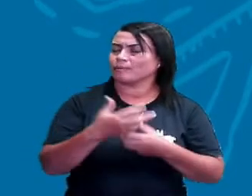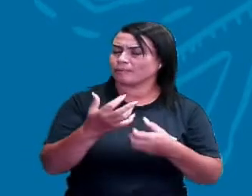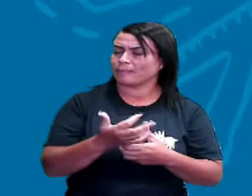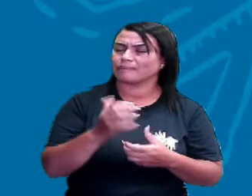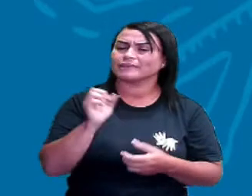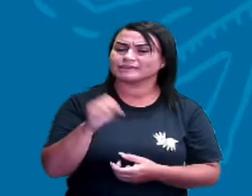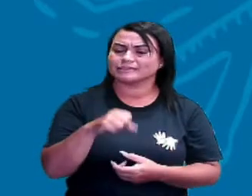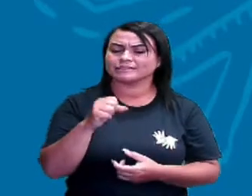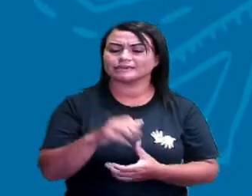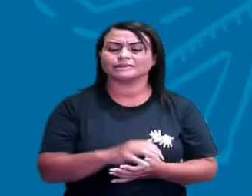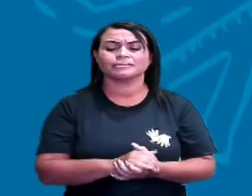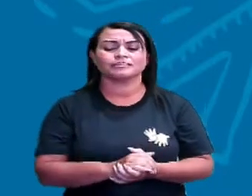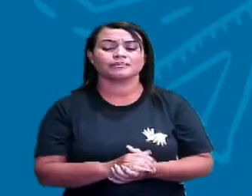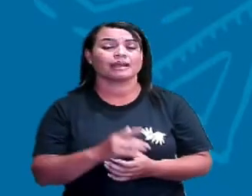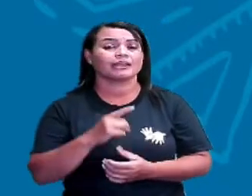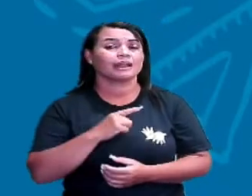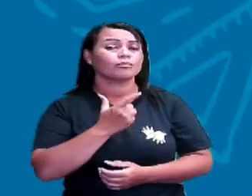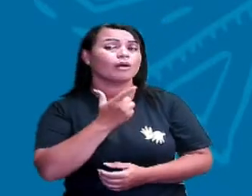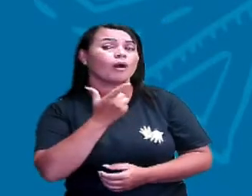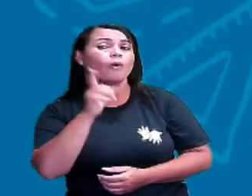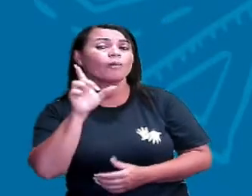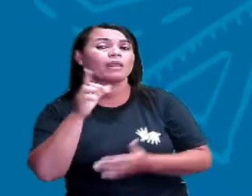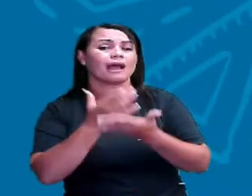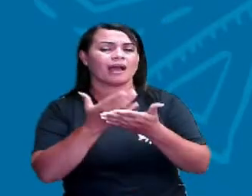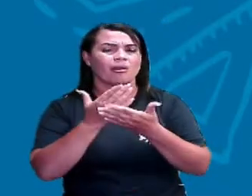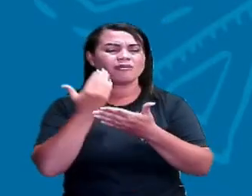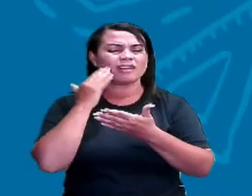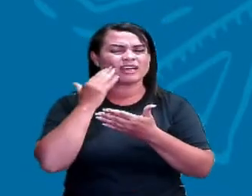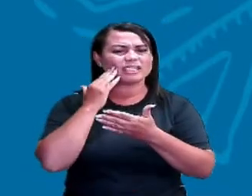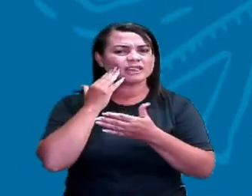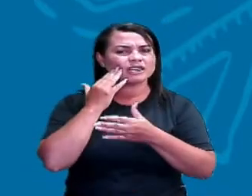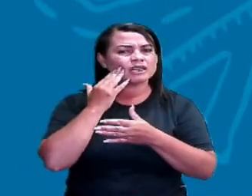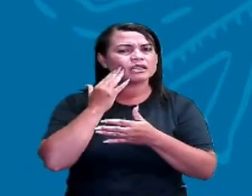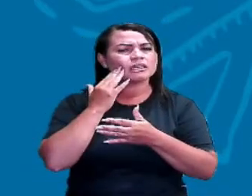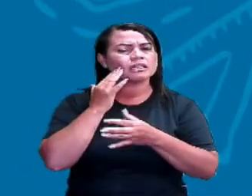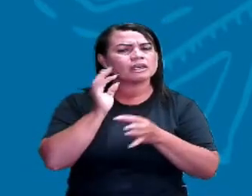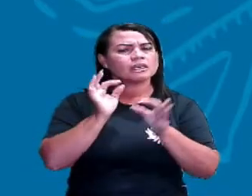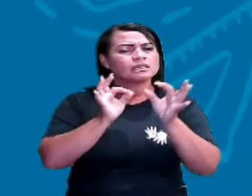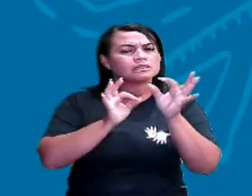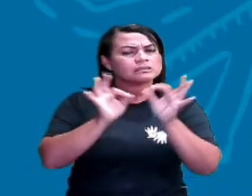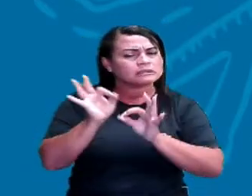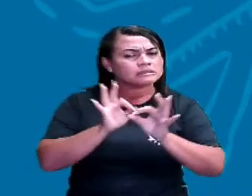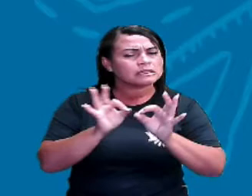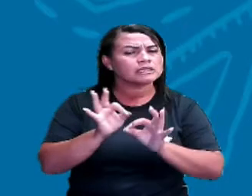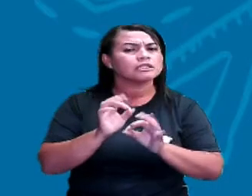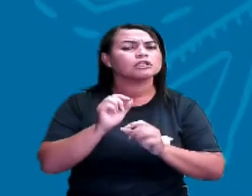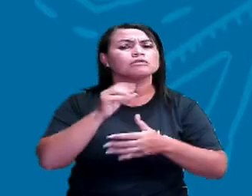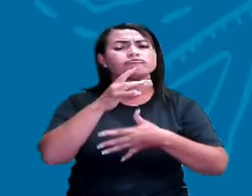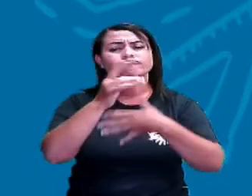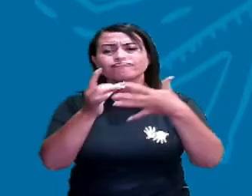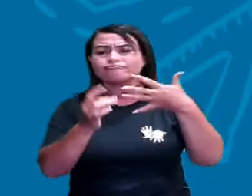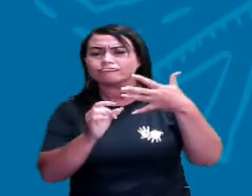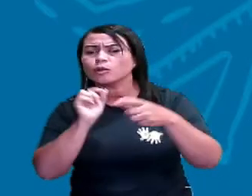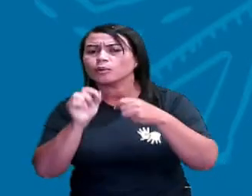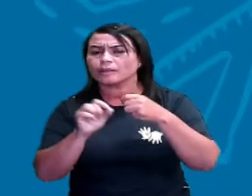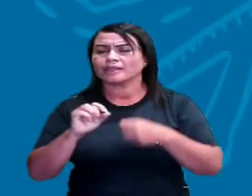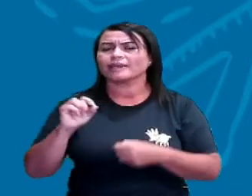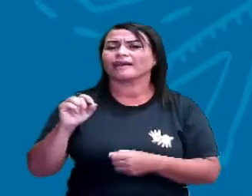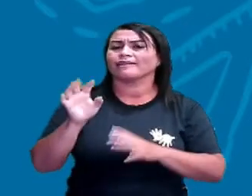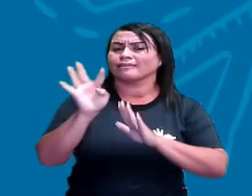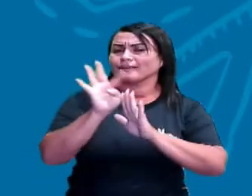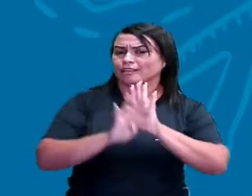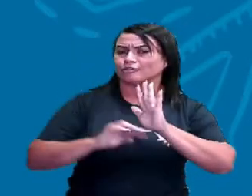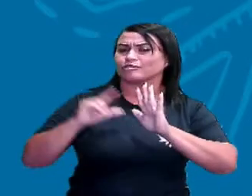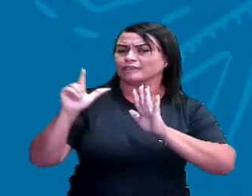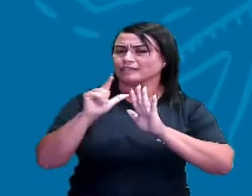tá? Em uma outra aula a gente vai entender direitinho o que é texto literário e texto não literário. Mas